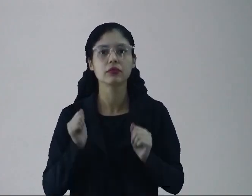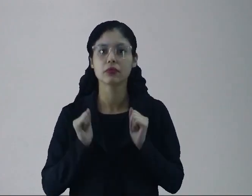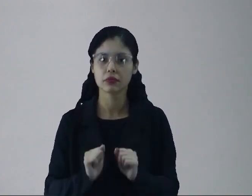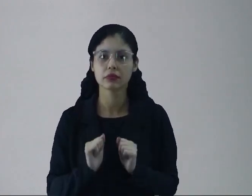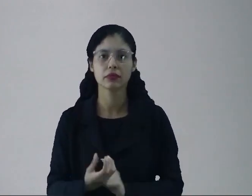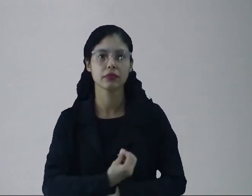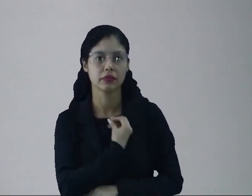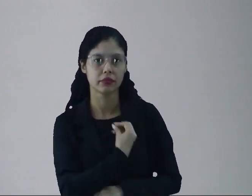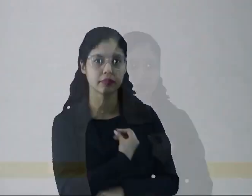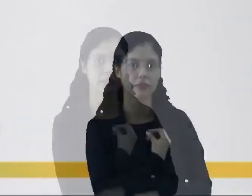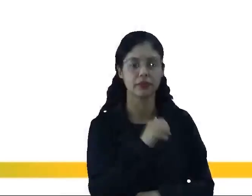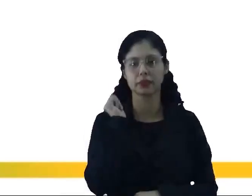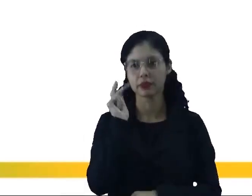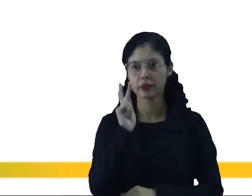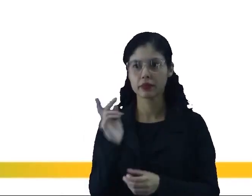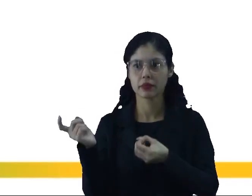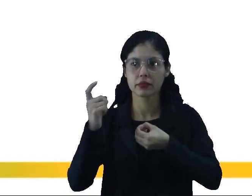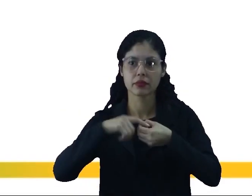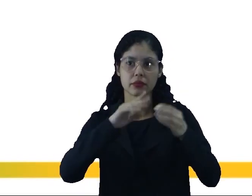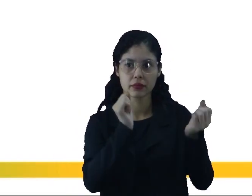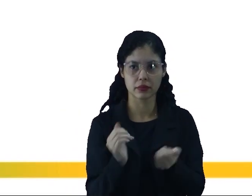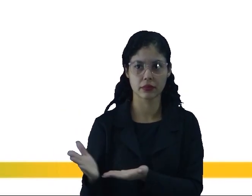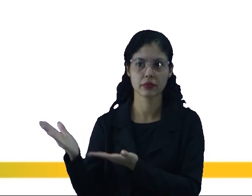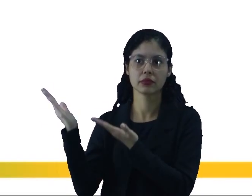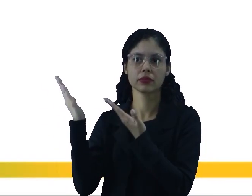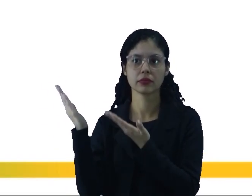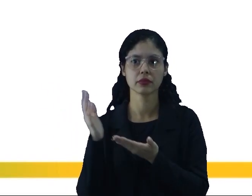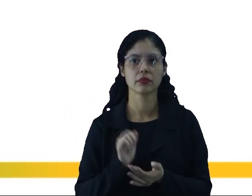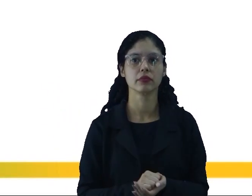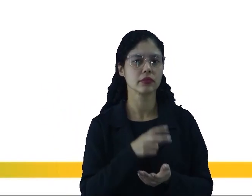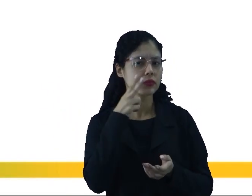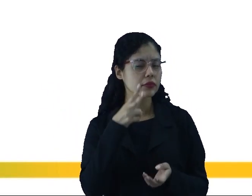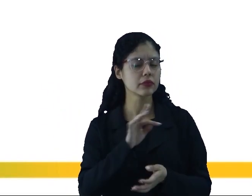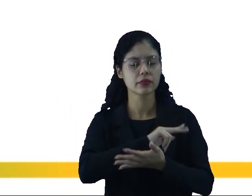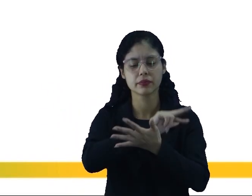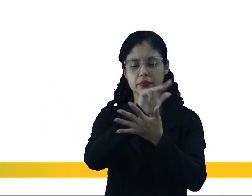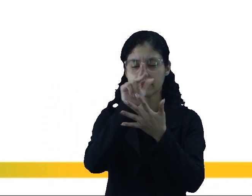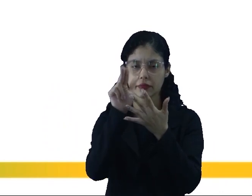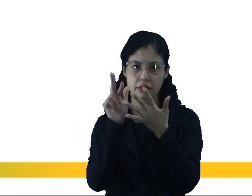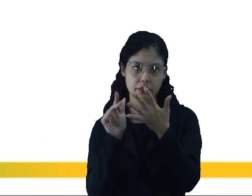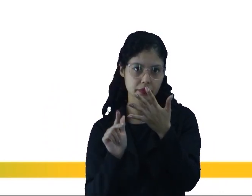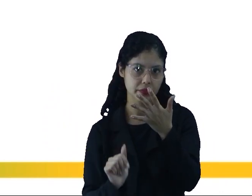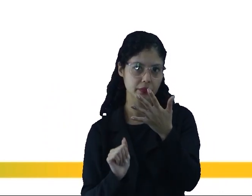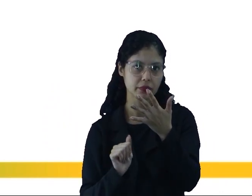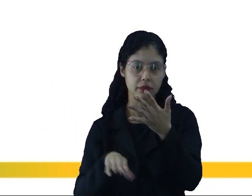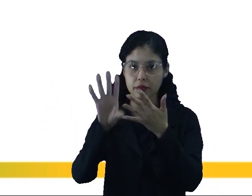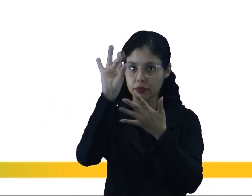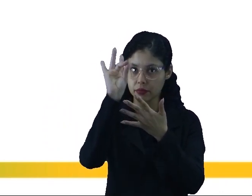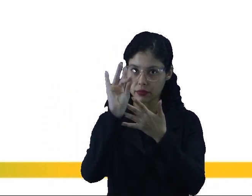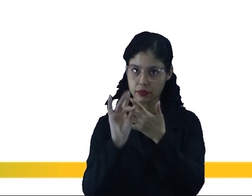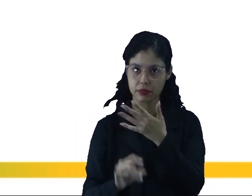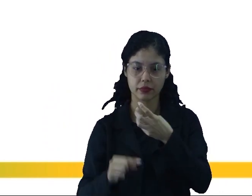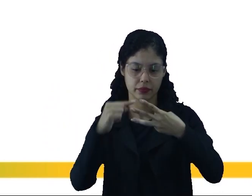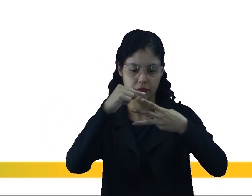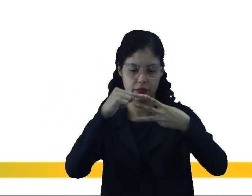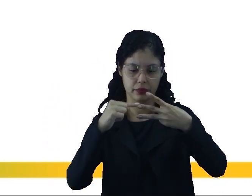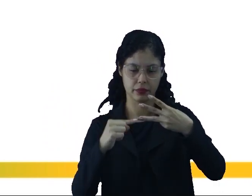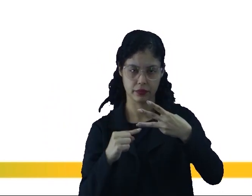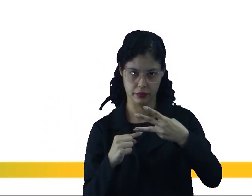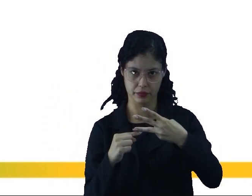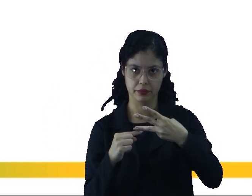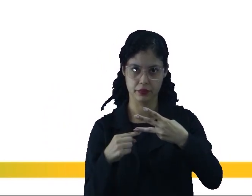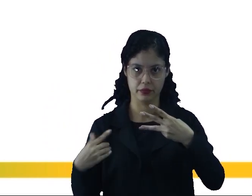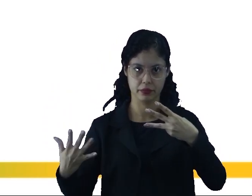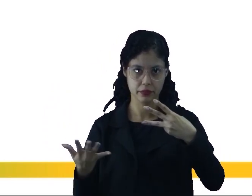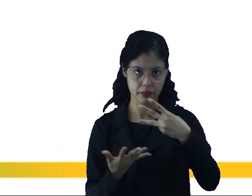poder sobreviver. Voltando aqui para o nosso slide, então vocês vão ver que a gente tem várias organelas. Então, além das 3 partes